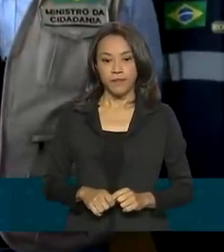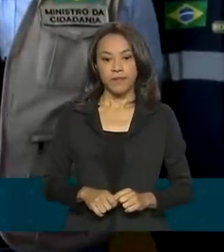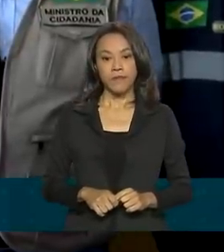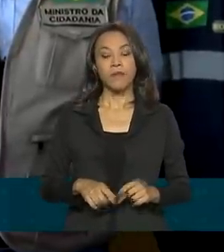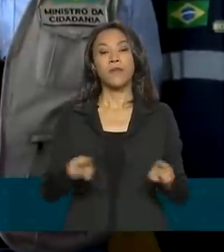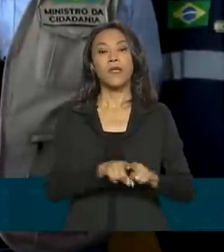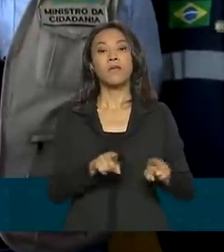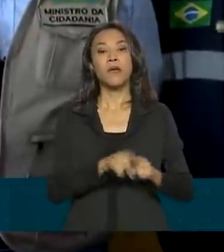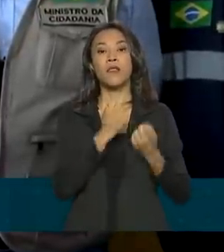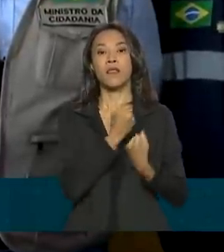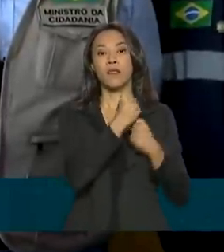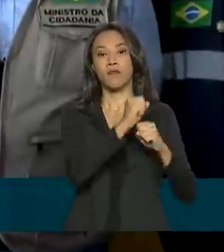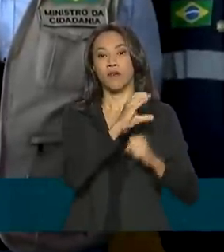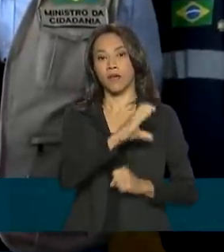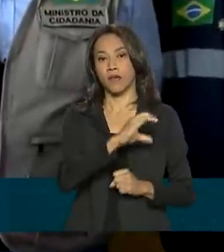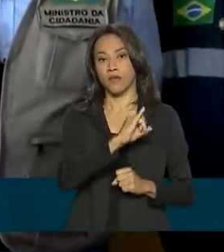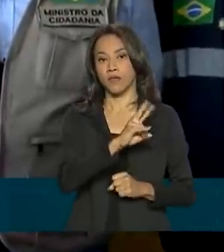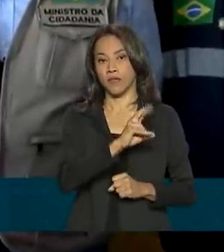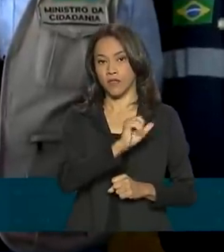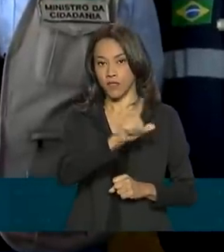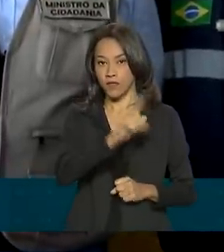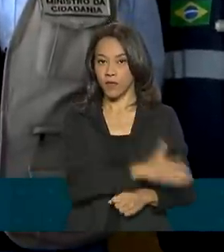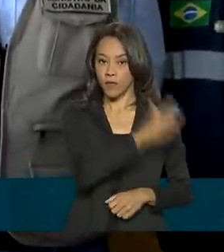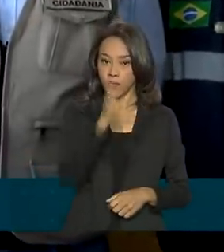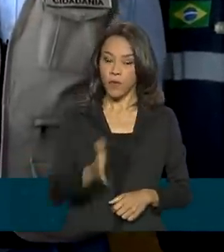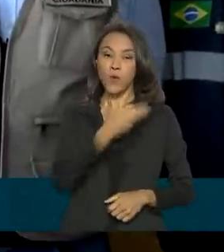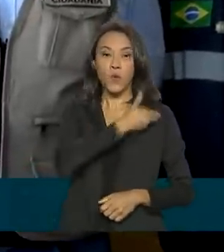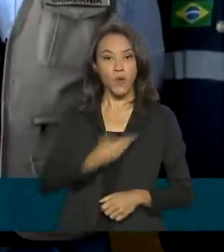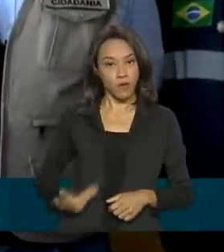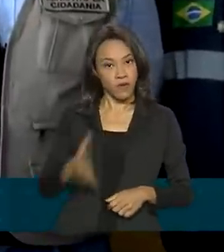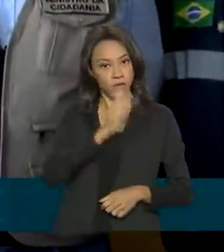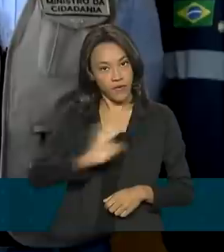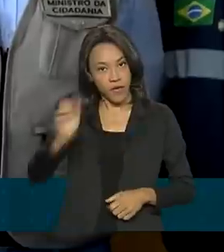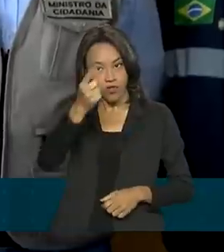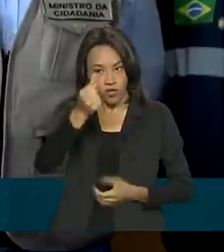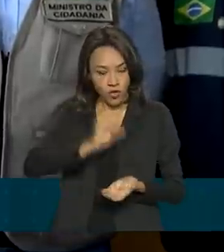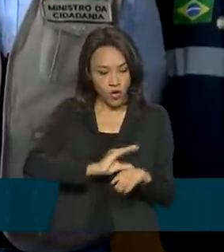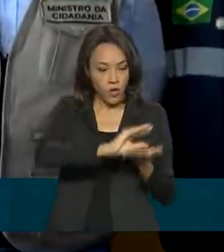Defesa Civil também. O governo federal determinou a liberação inicial de